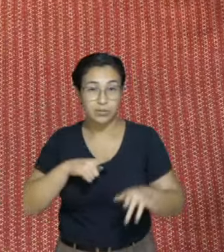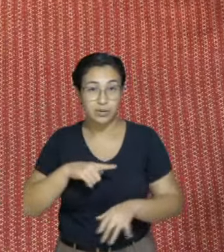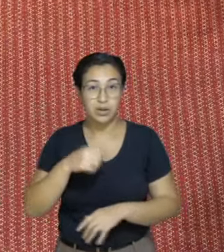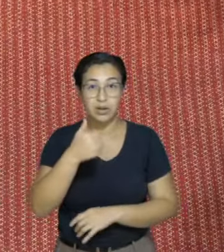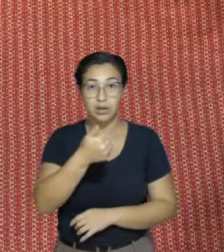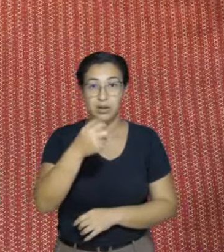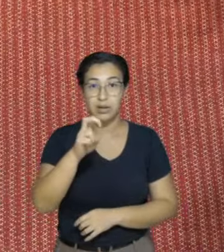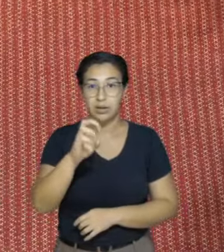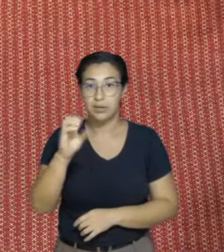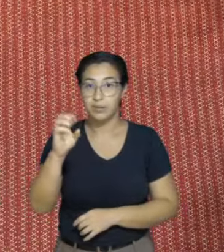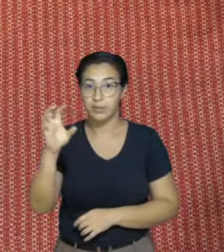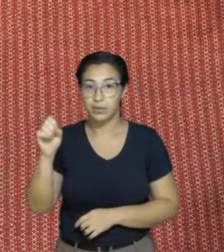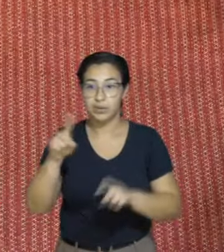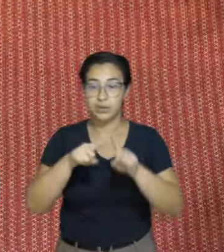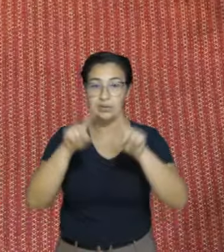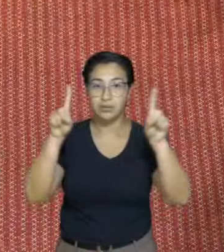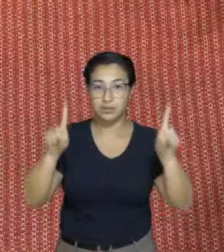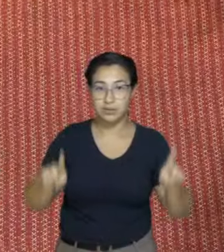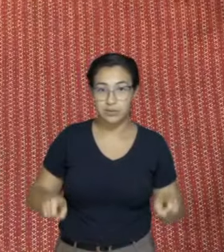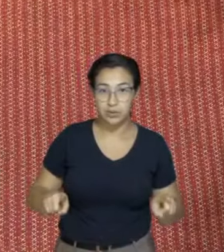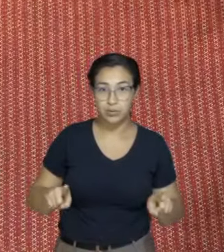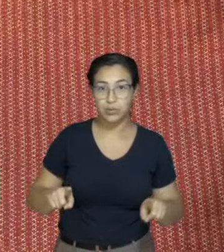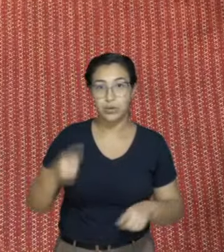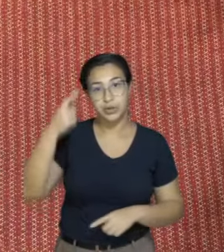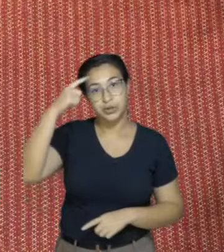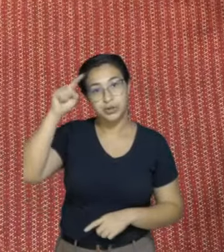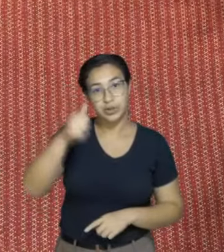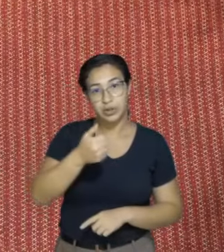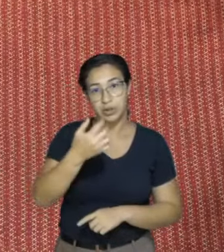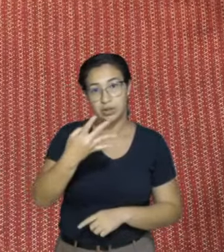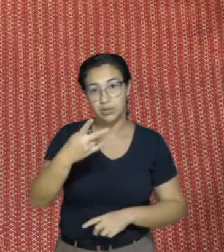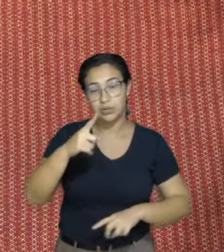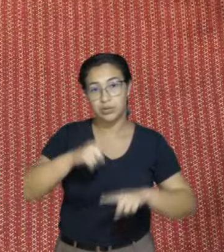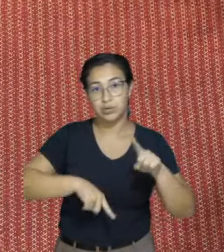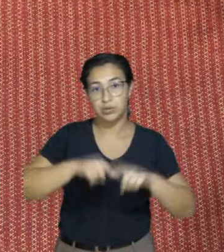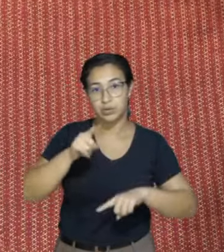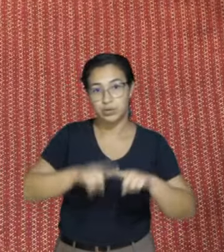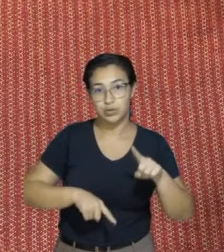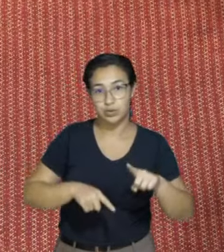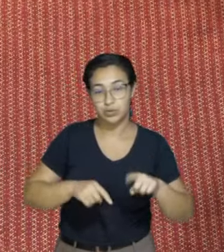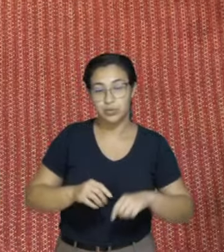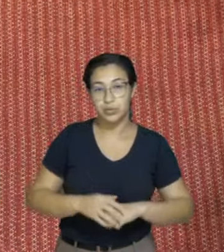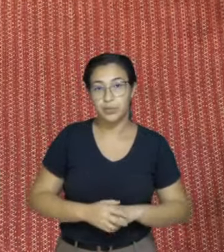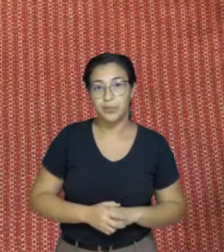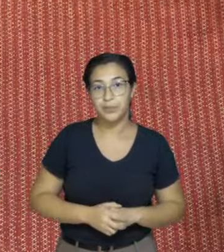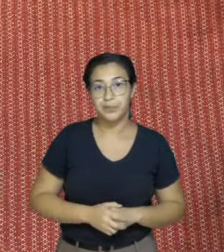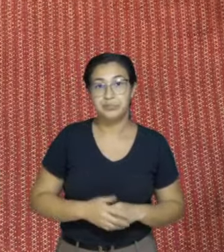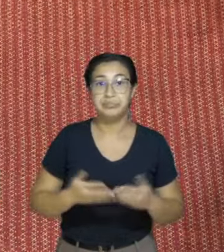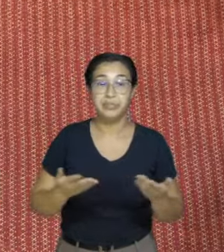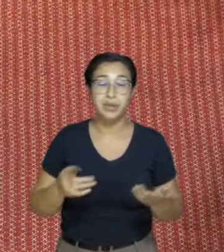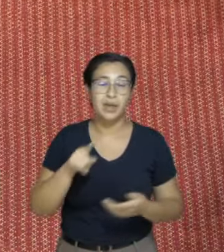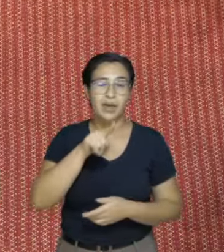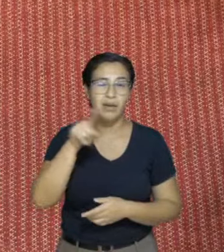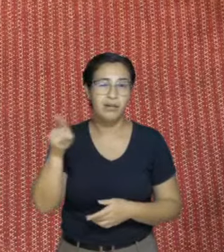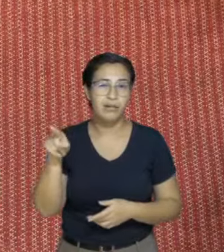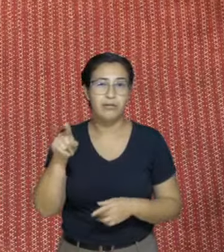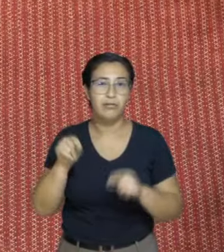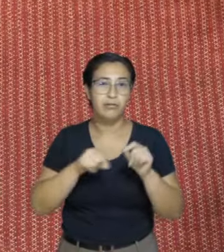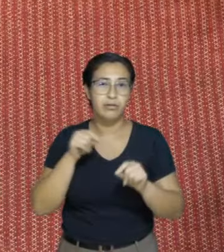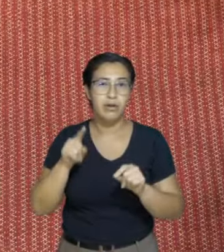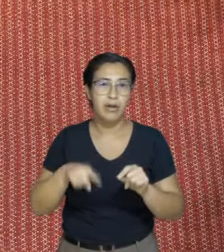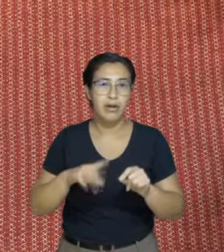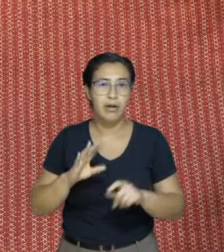ACTs que serão dispensados no dia 14 de junho deste ano, exatamente daqui 64 dias. Estamos falando aqui de uma